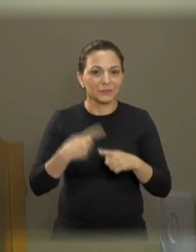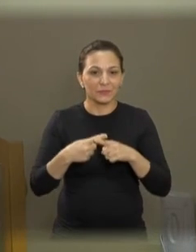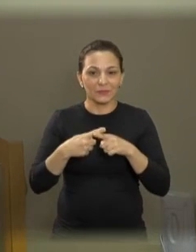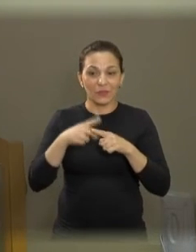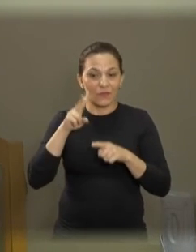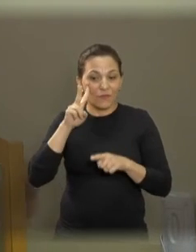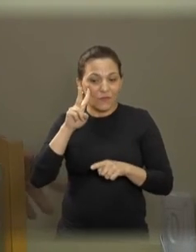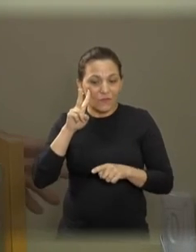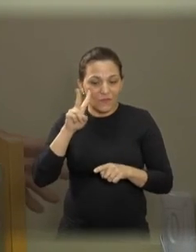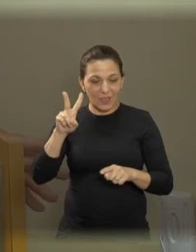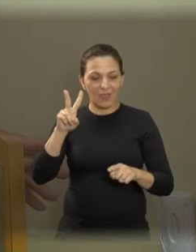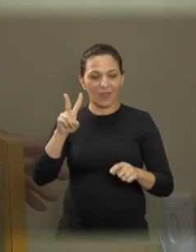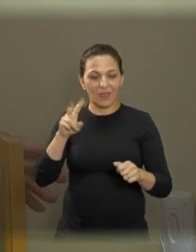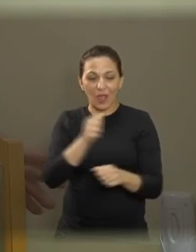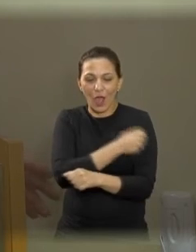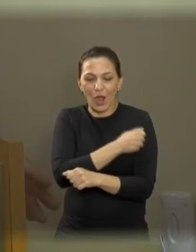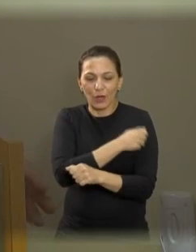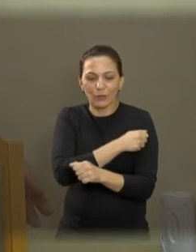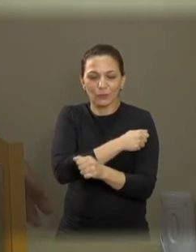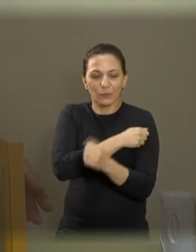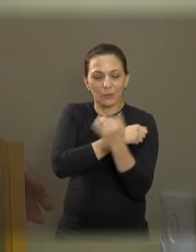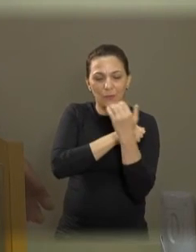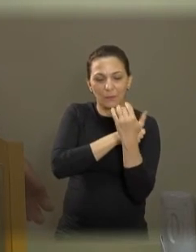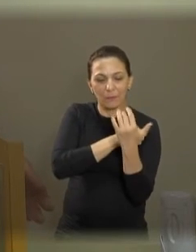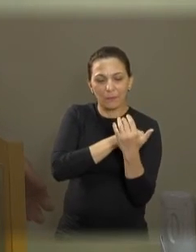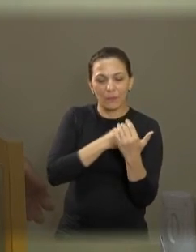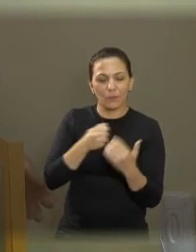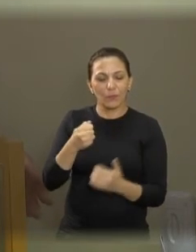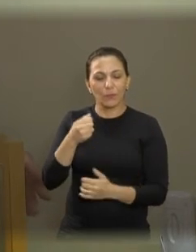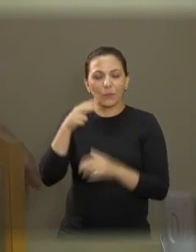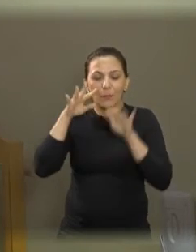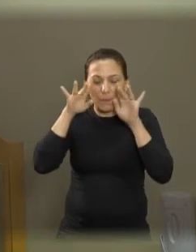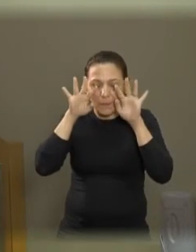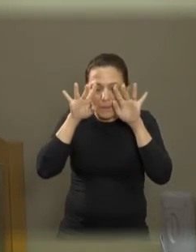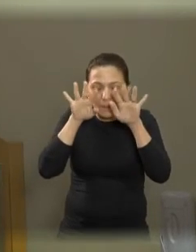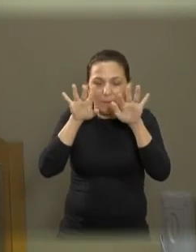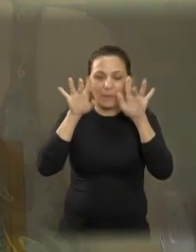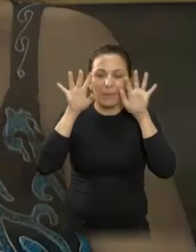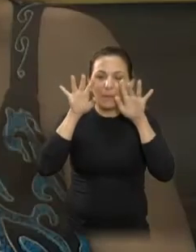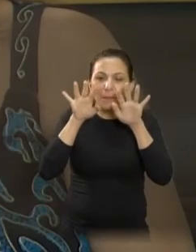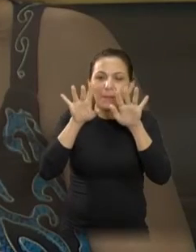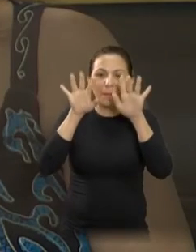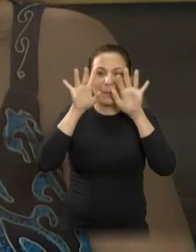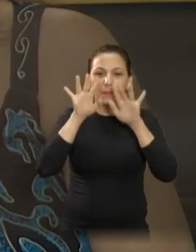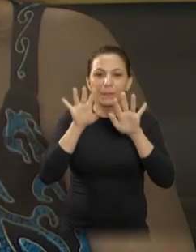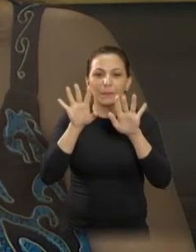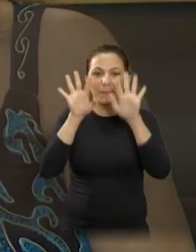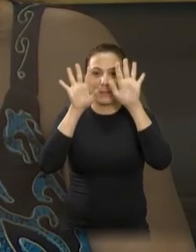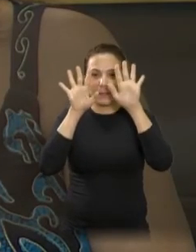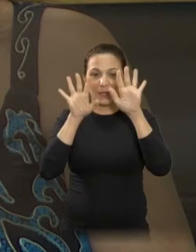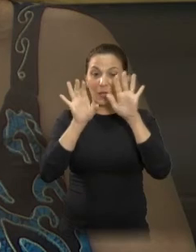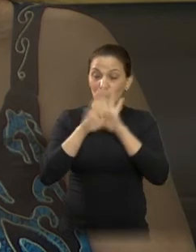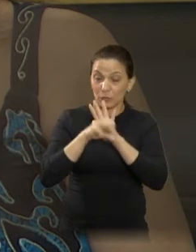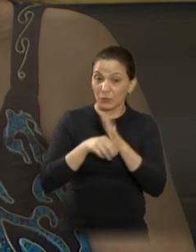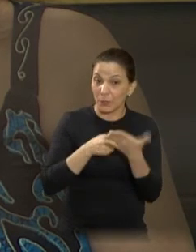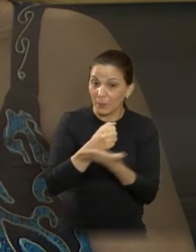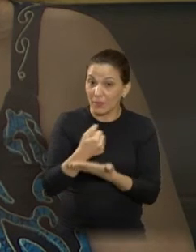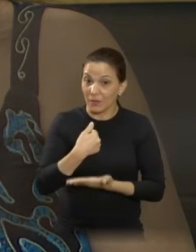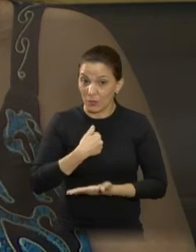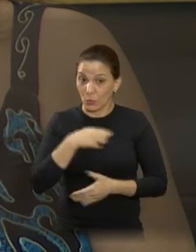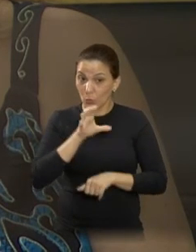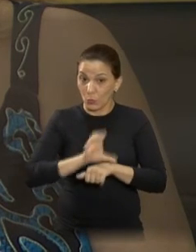vejo no aluno o brilho nos olhos deles. E são conceitos básicos, gente. Com conceitos básicos, eu trouxe para Araraquara,